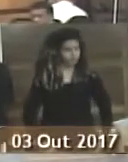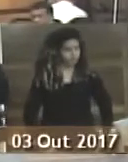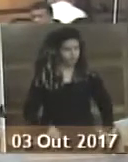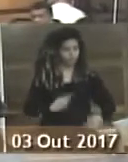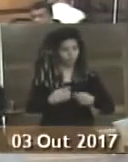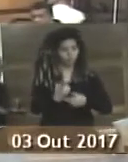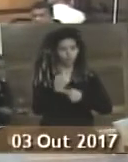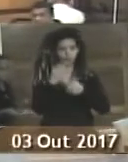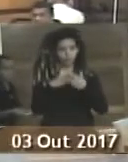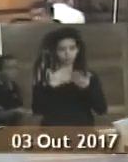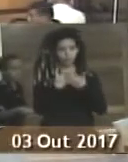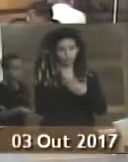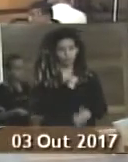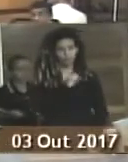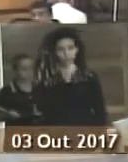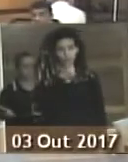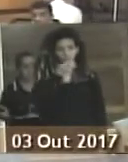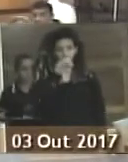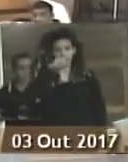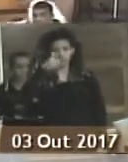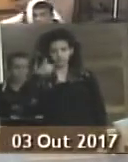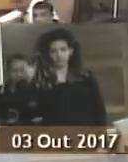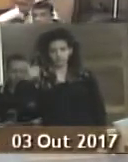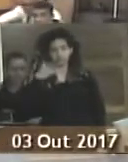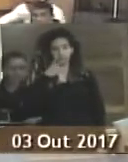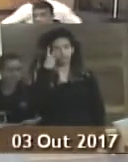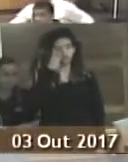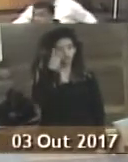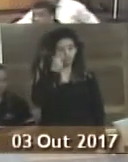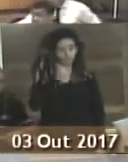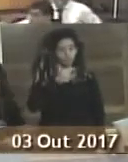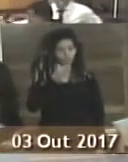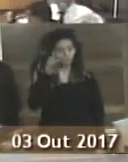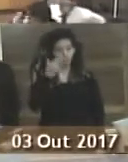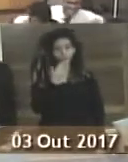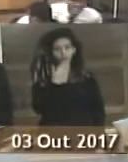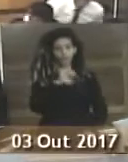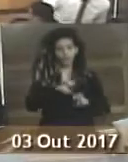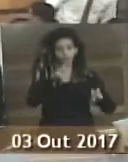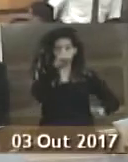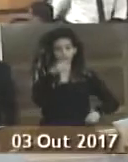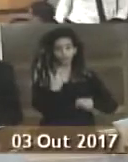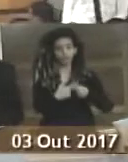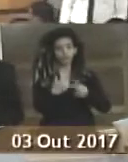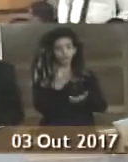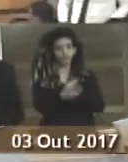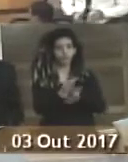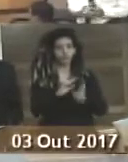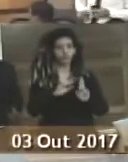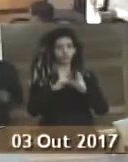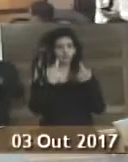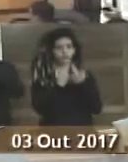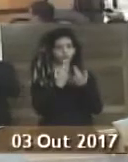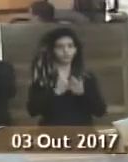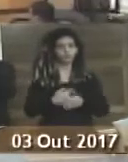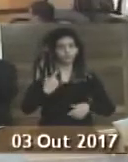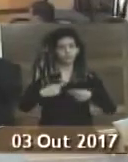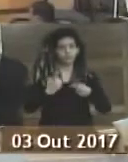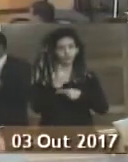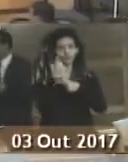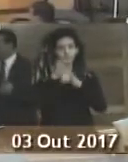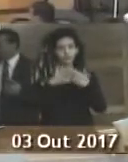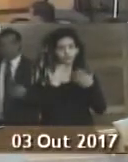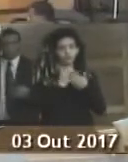Em discussão única, requerimento 1111/17, de autor vereador Flavinho, solicitando a mesa ser justificada sua ausência em sessão dia 2 de setembro corrente ano. Em discussão